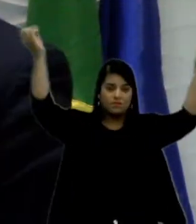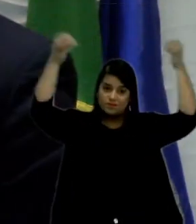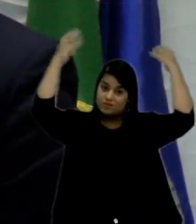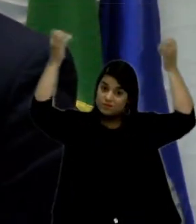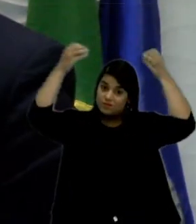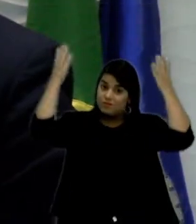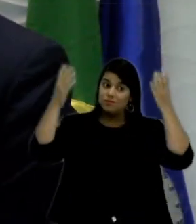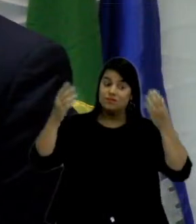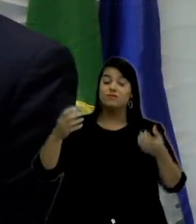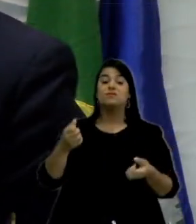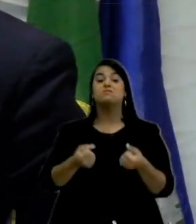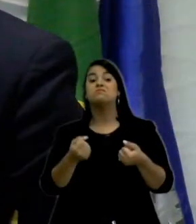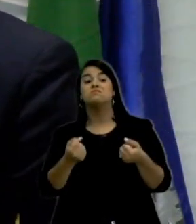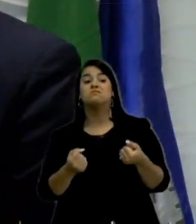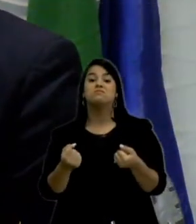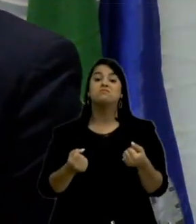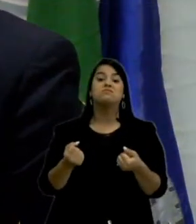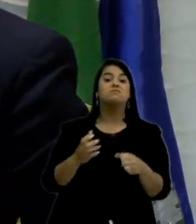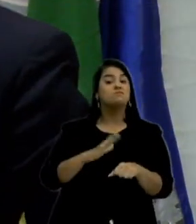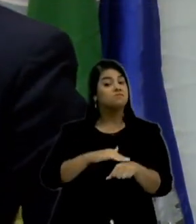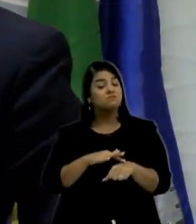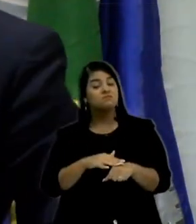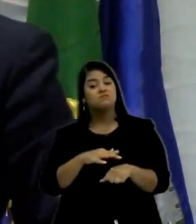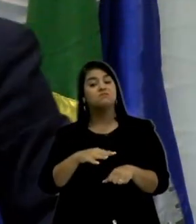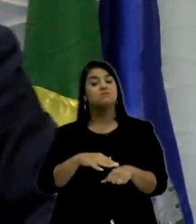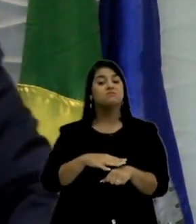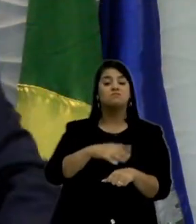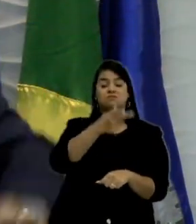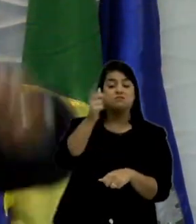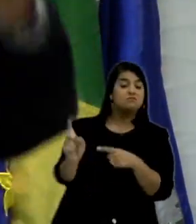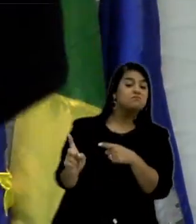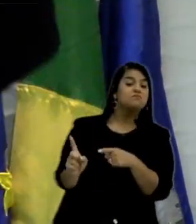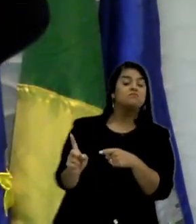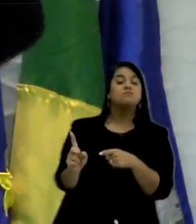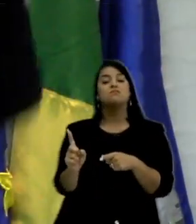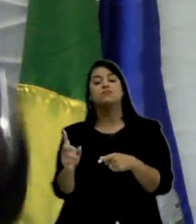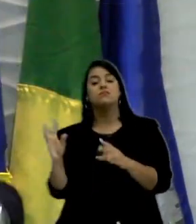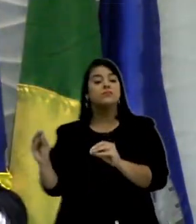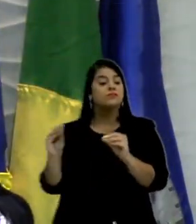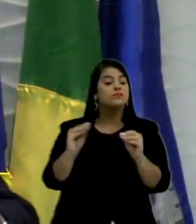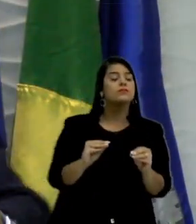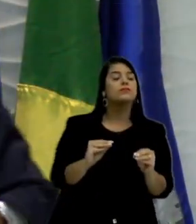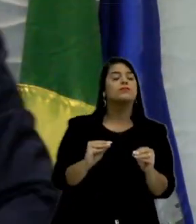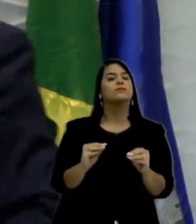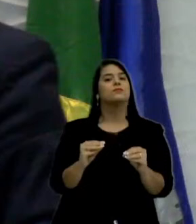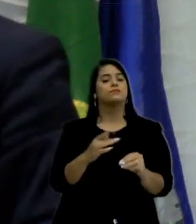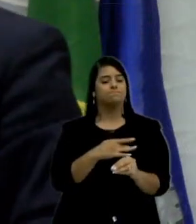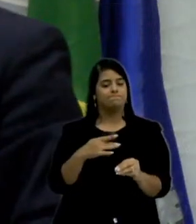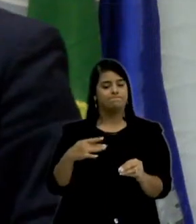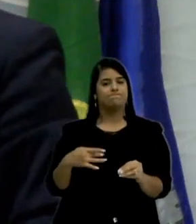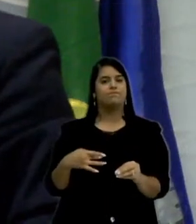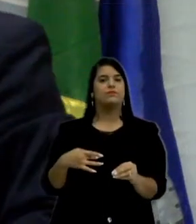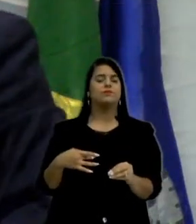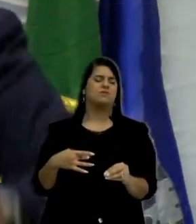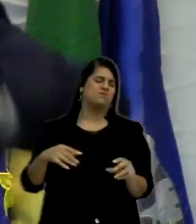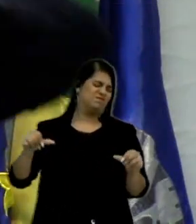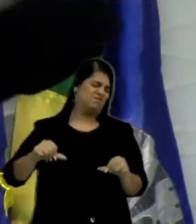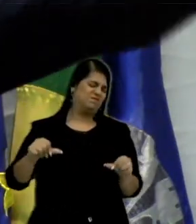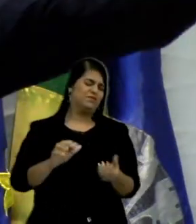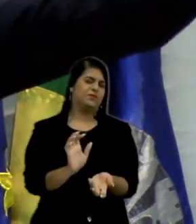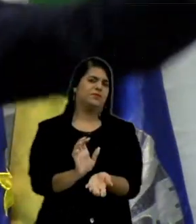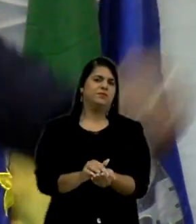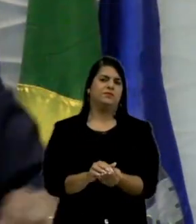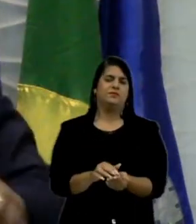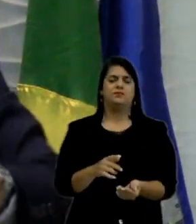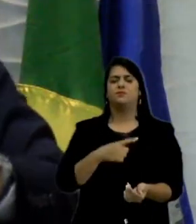gente doente? Então, foi boa a indicação e estamos prontos para trabalhar, porque a saúde daqui, pior é a do Estado, que a gente não